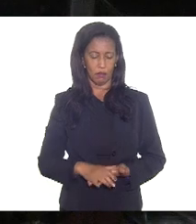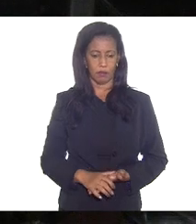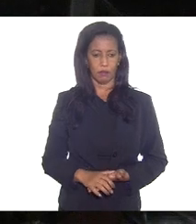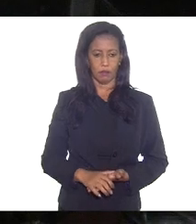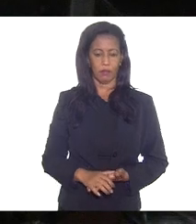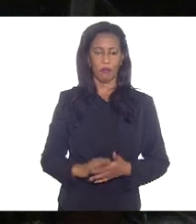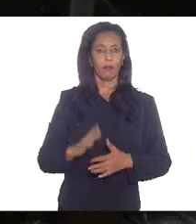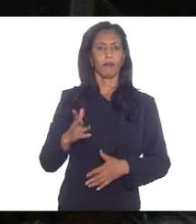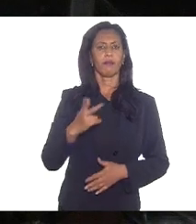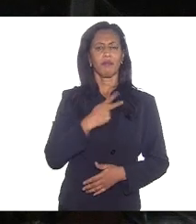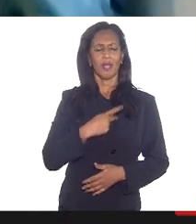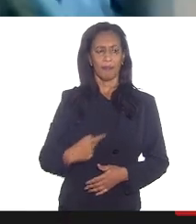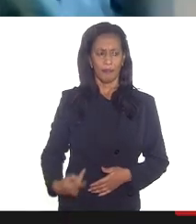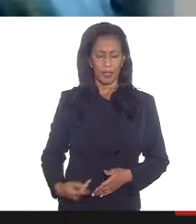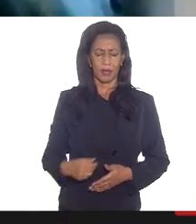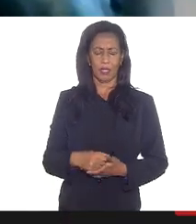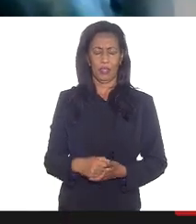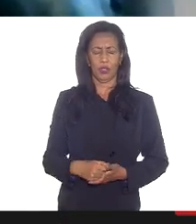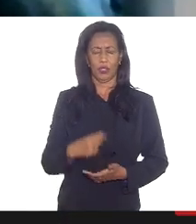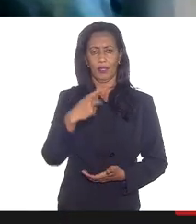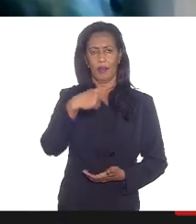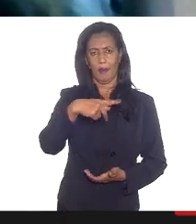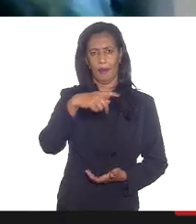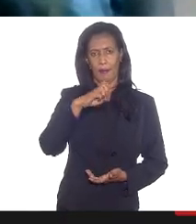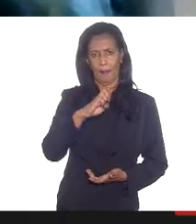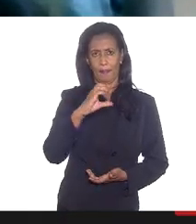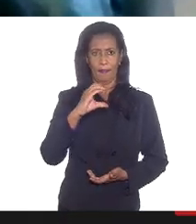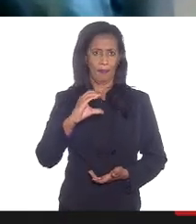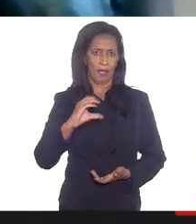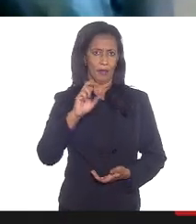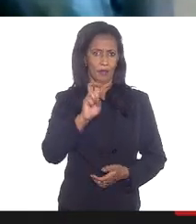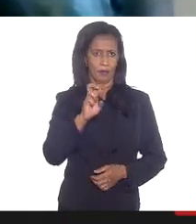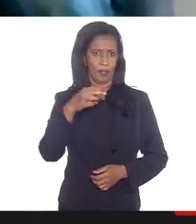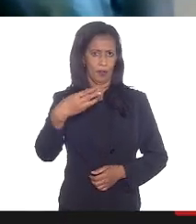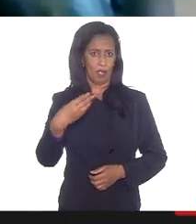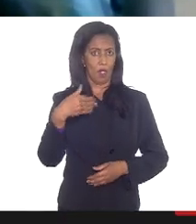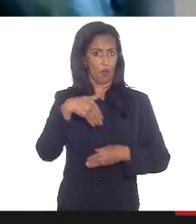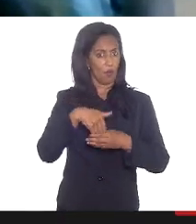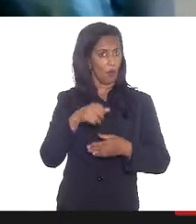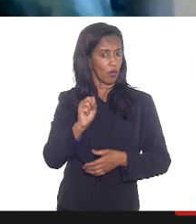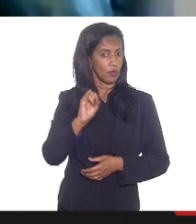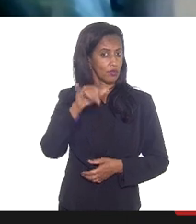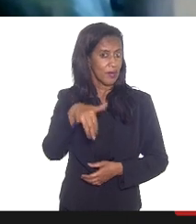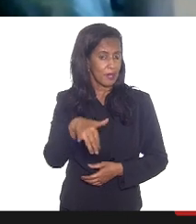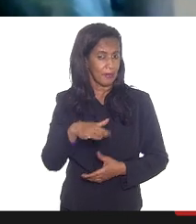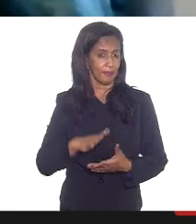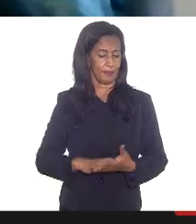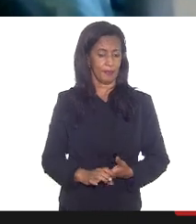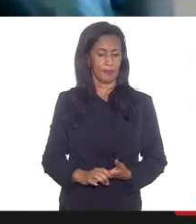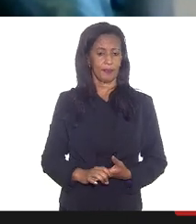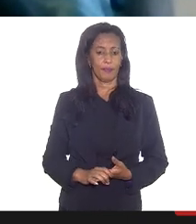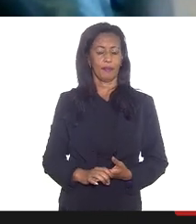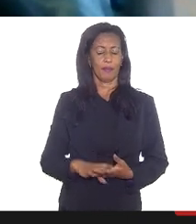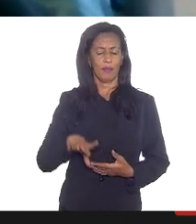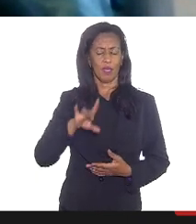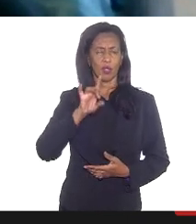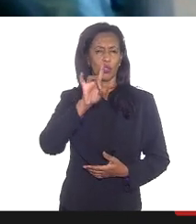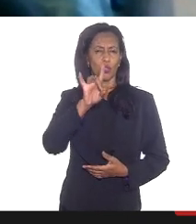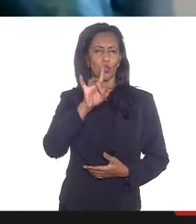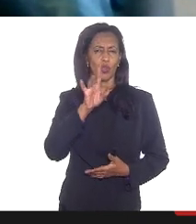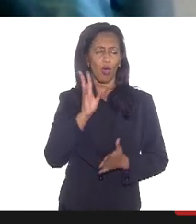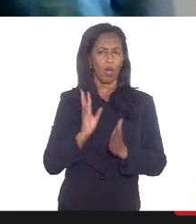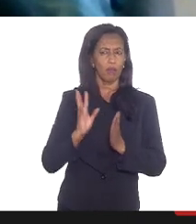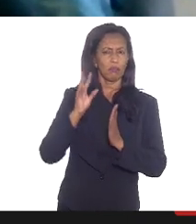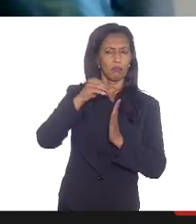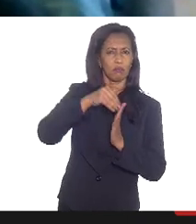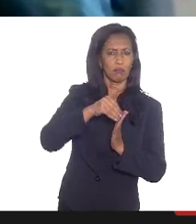Presidente, em relação à PEC 53, eu voto sim com convicção. Eu queria só